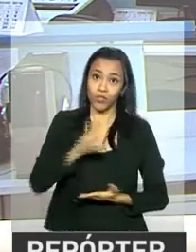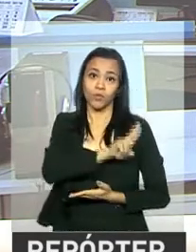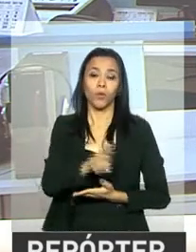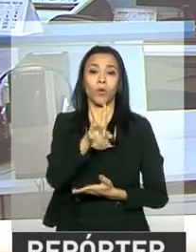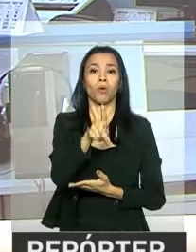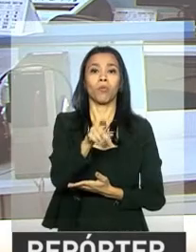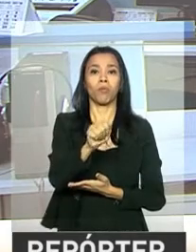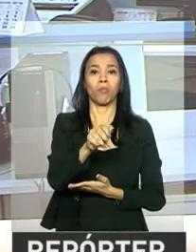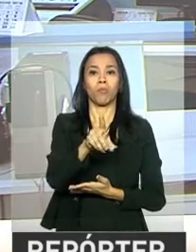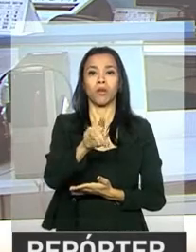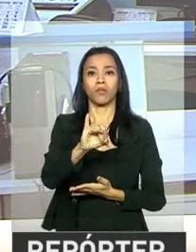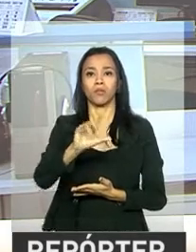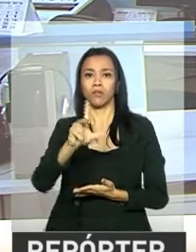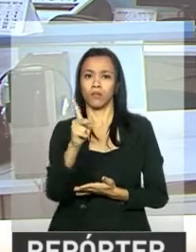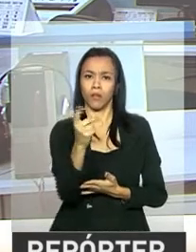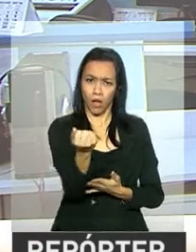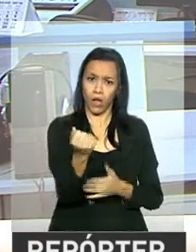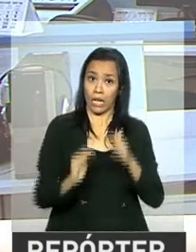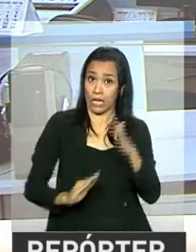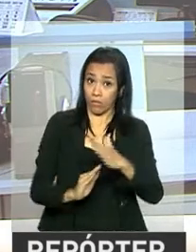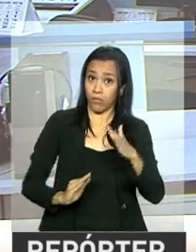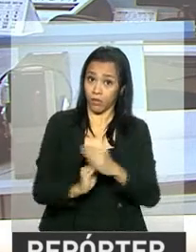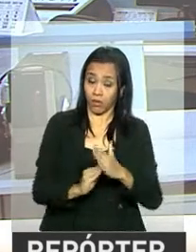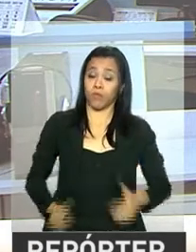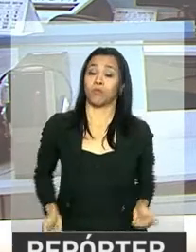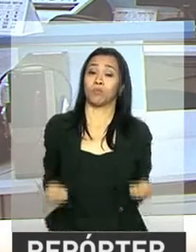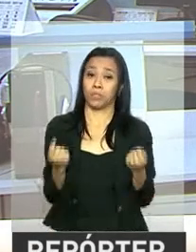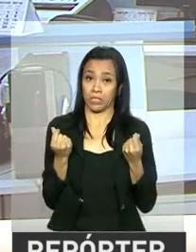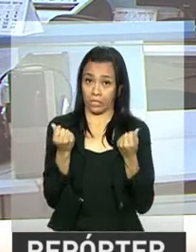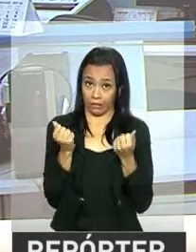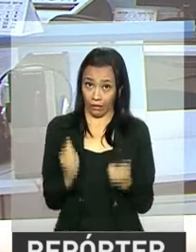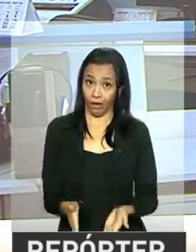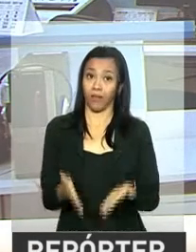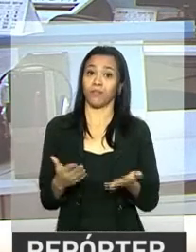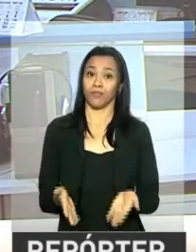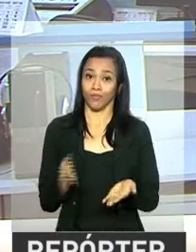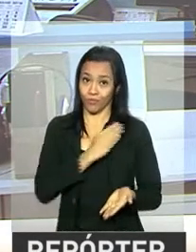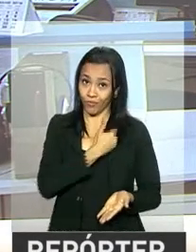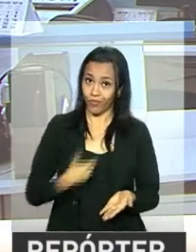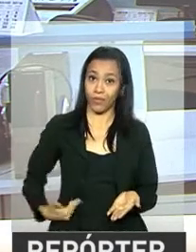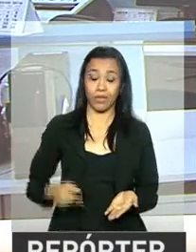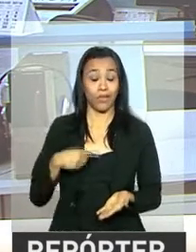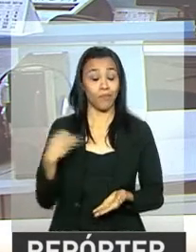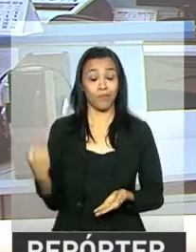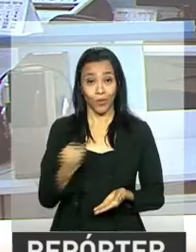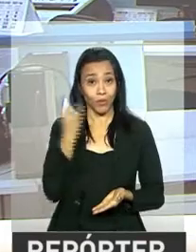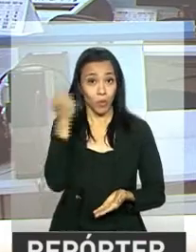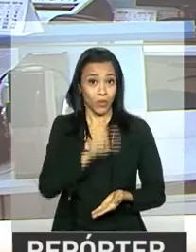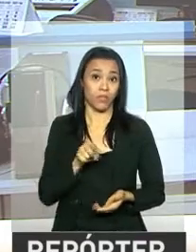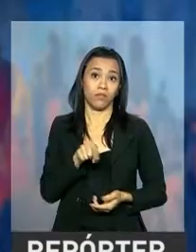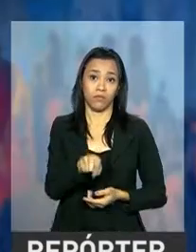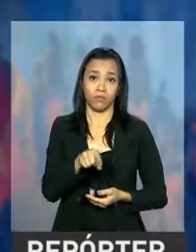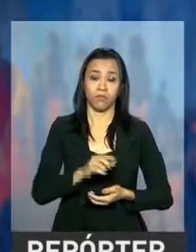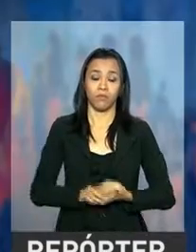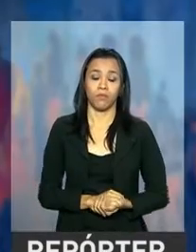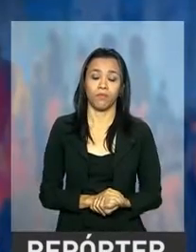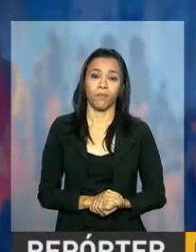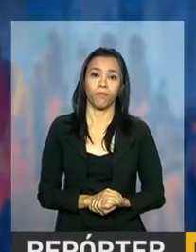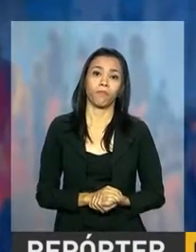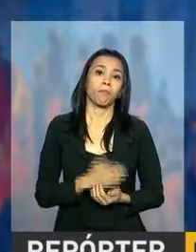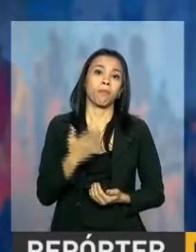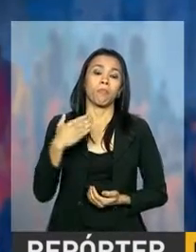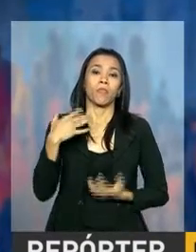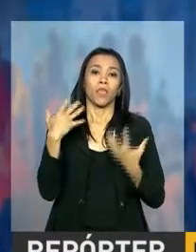civil eliseu padilha limitar os gastos públicos vai ser essencial para chegar a este resultado nós